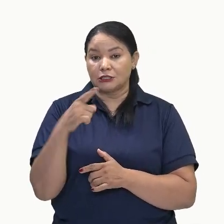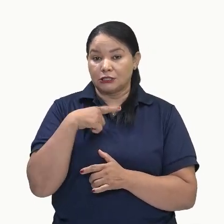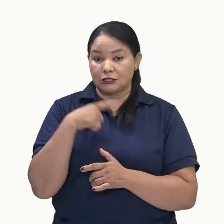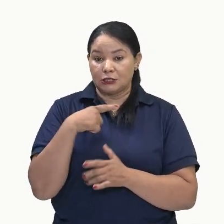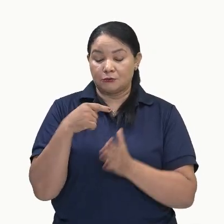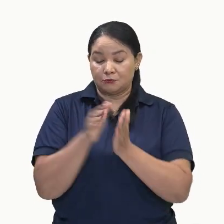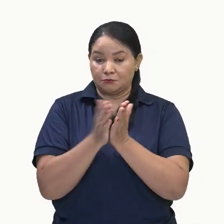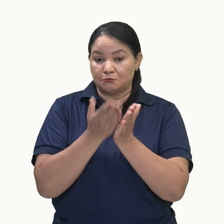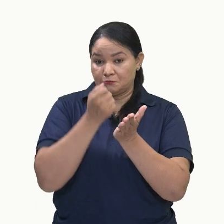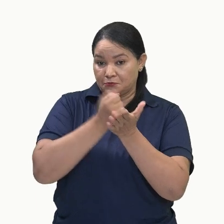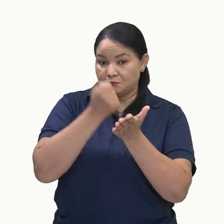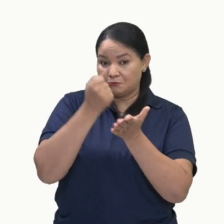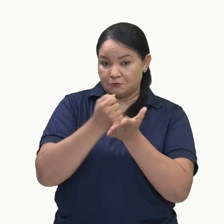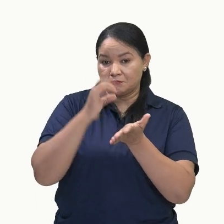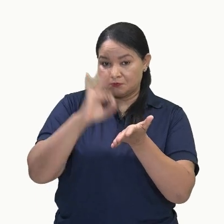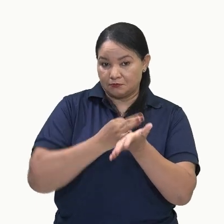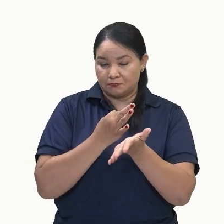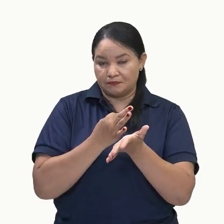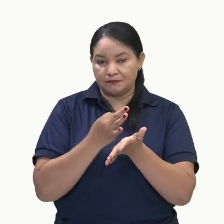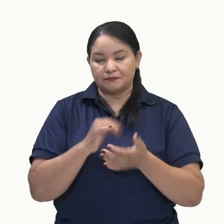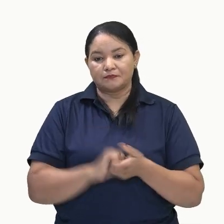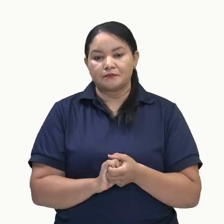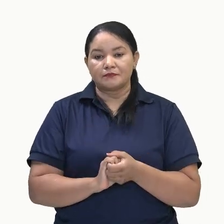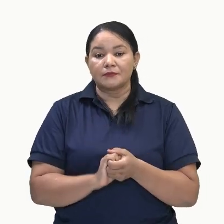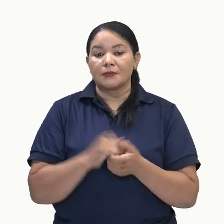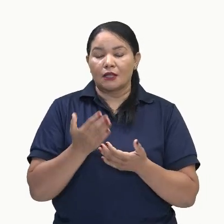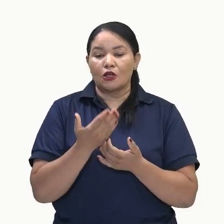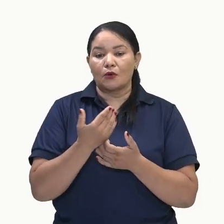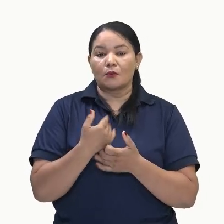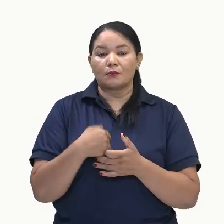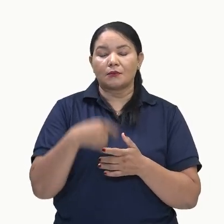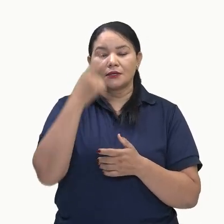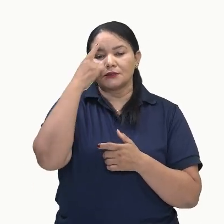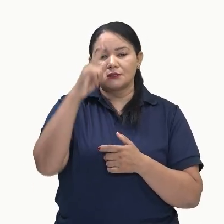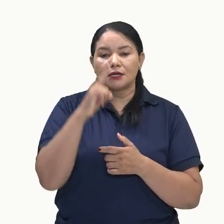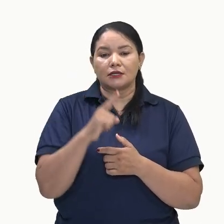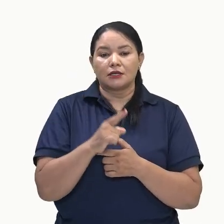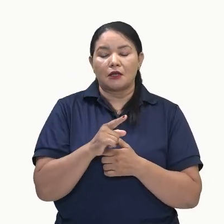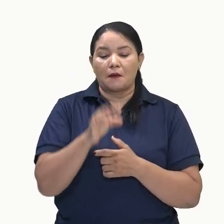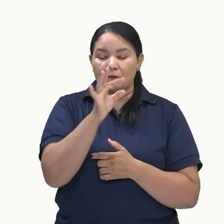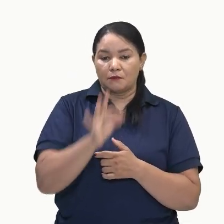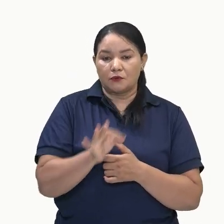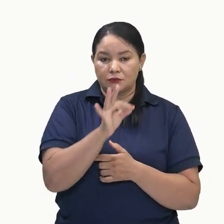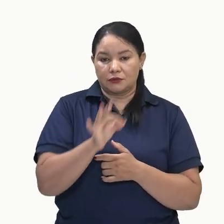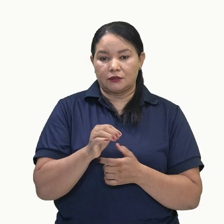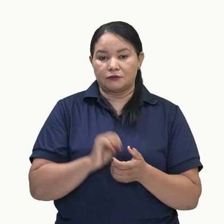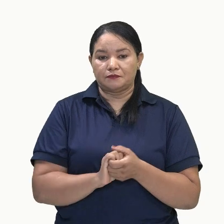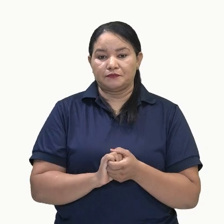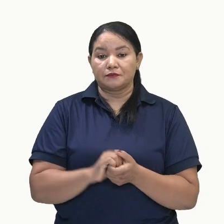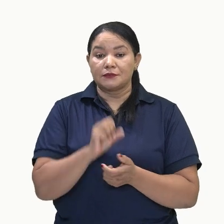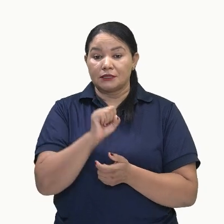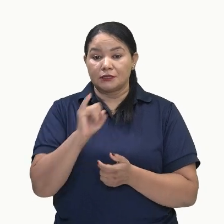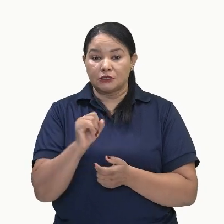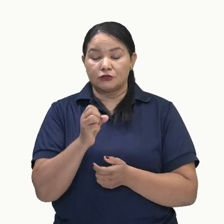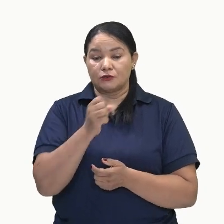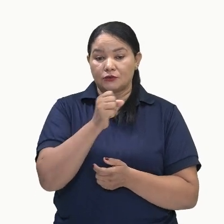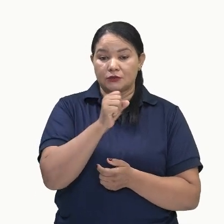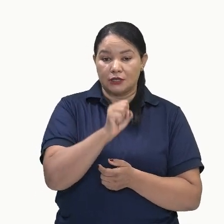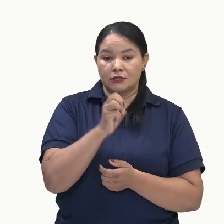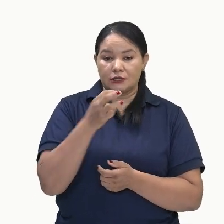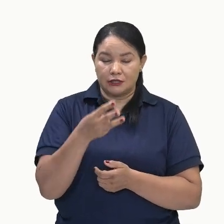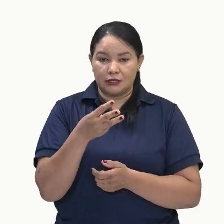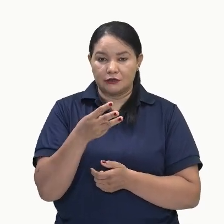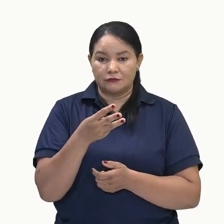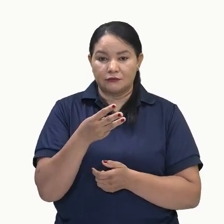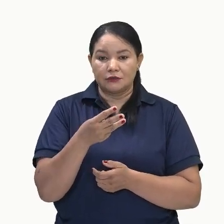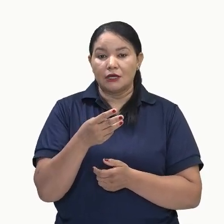de porcentagem, a ideia de percentual, né? Se é 83%, então nós temos essa ideia de